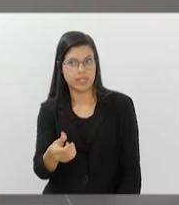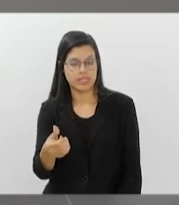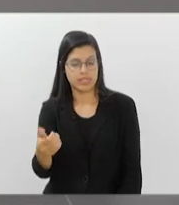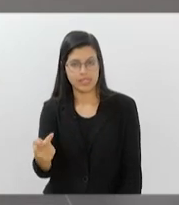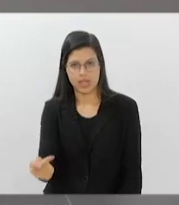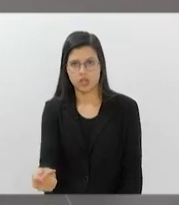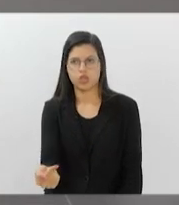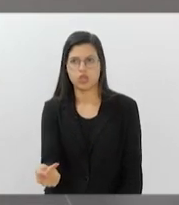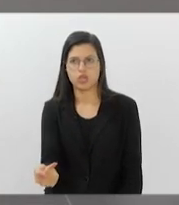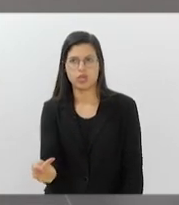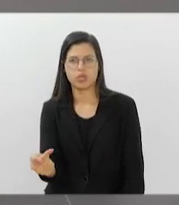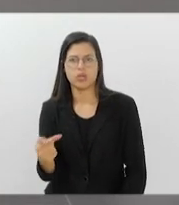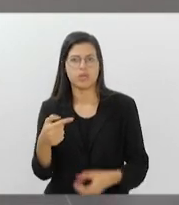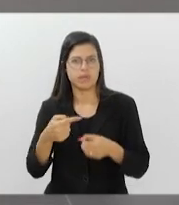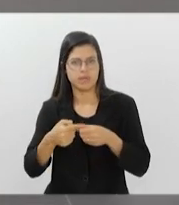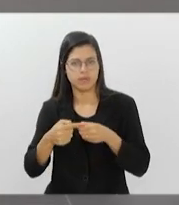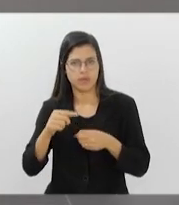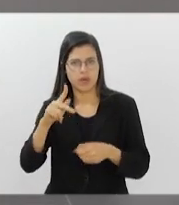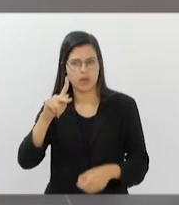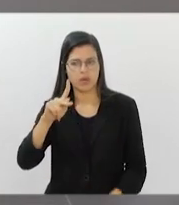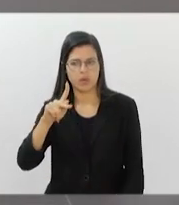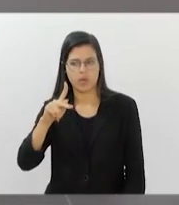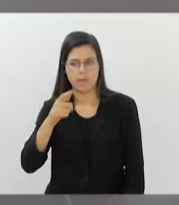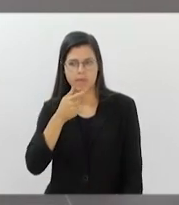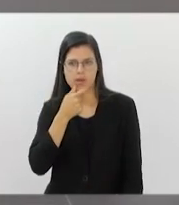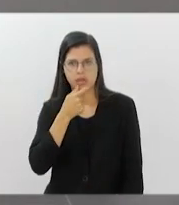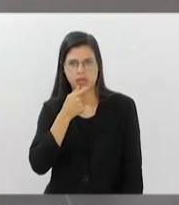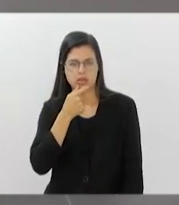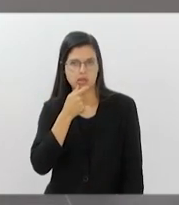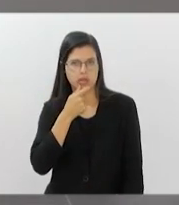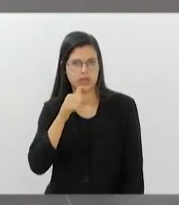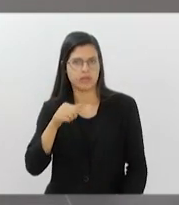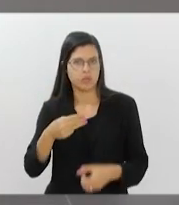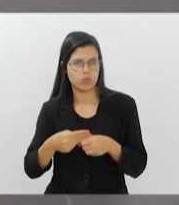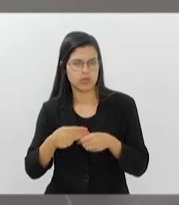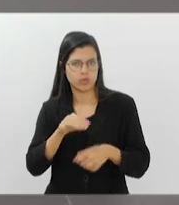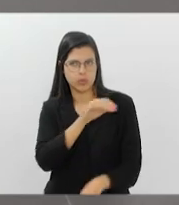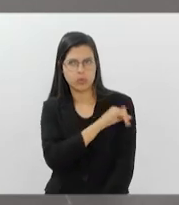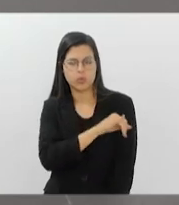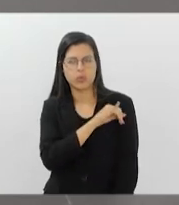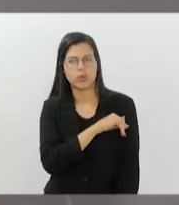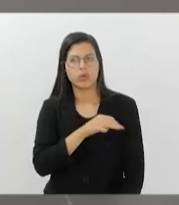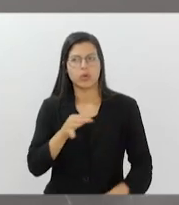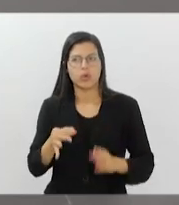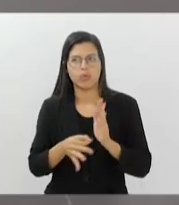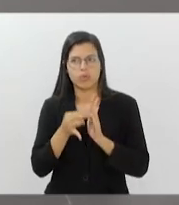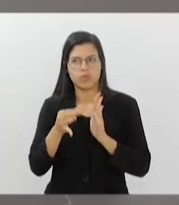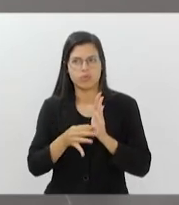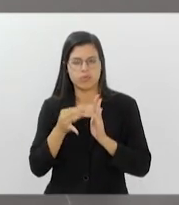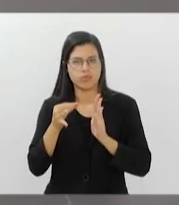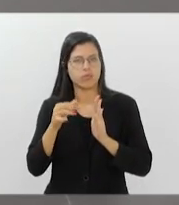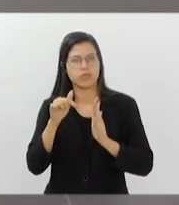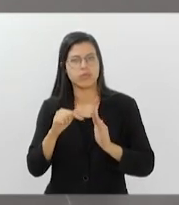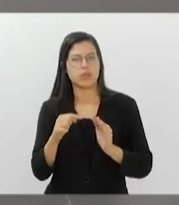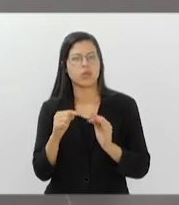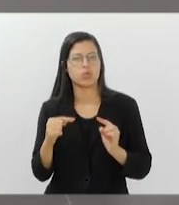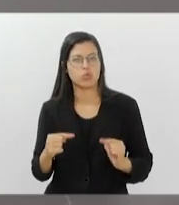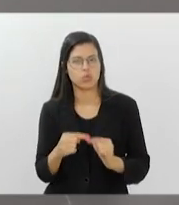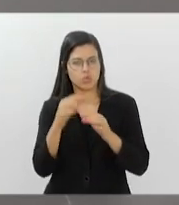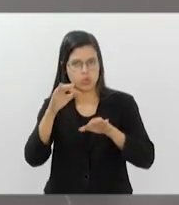917, bairro da Penha, município do Rio de Janeiro. Parecer do relator é juridicidade